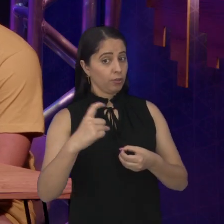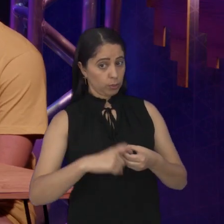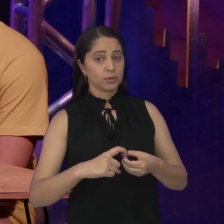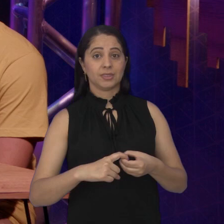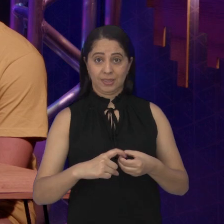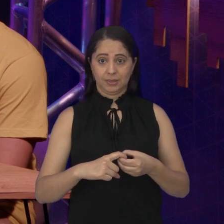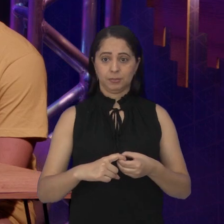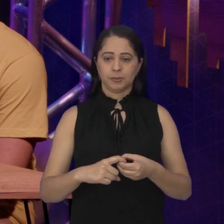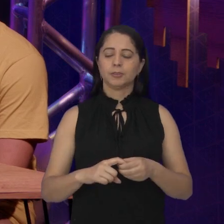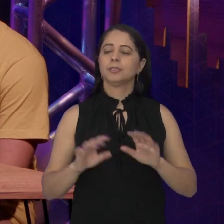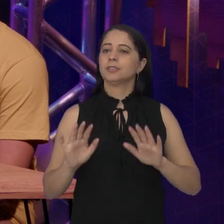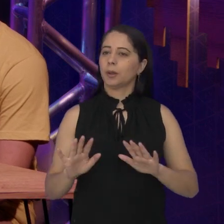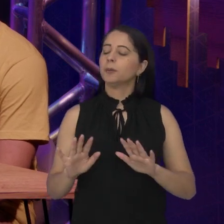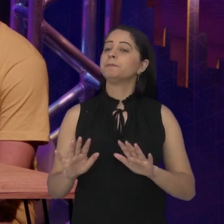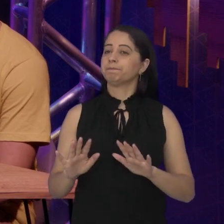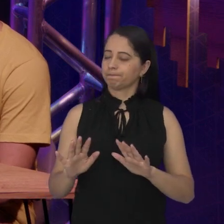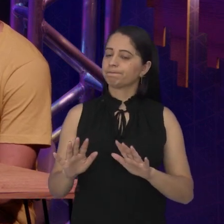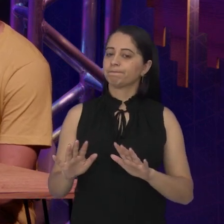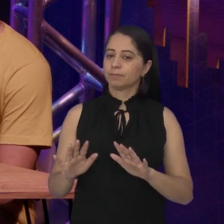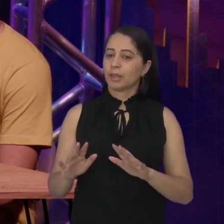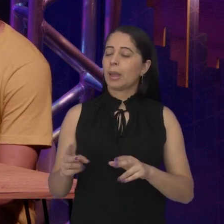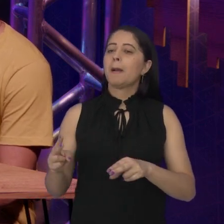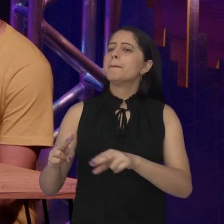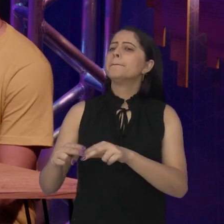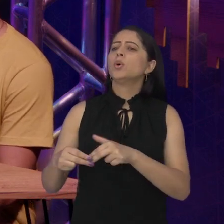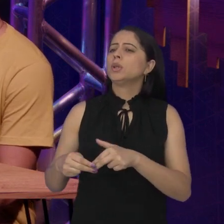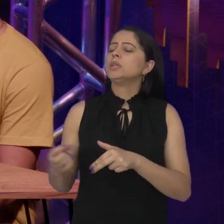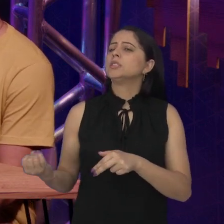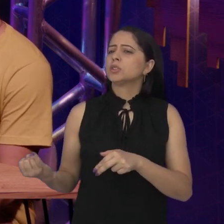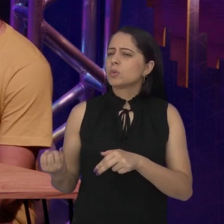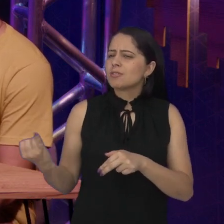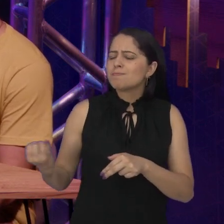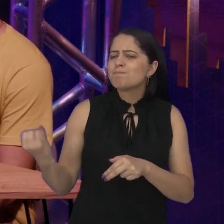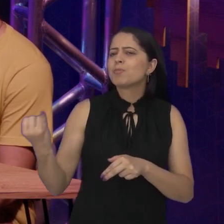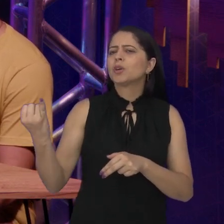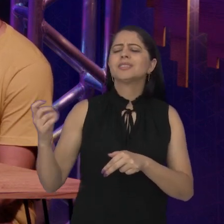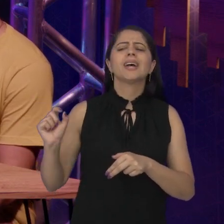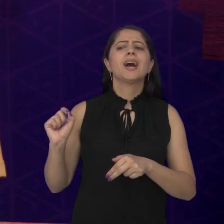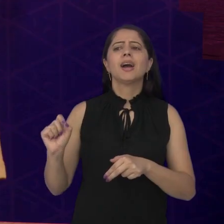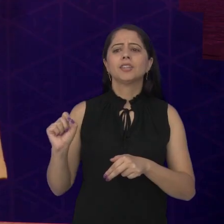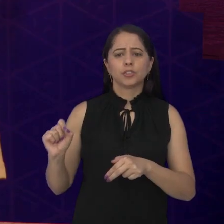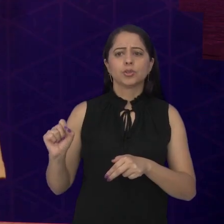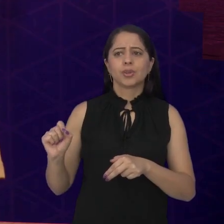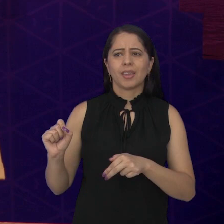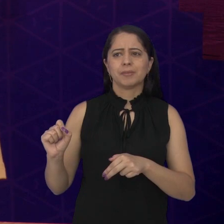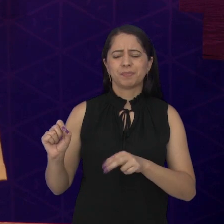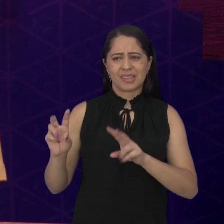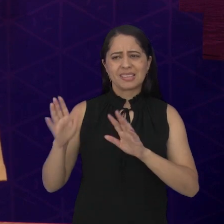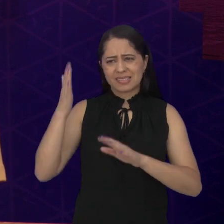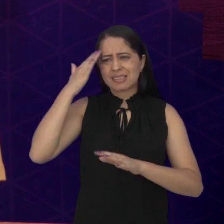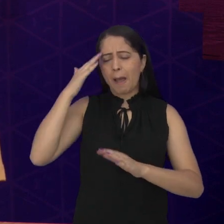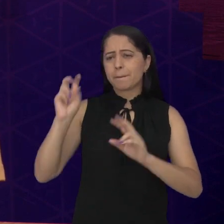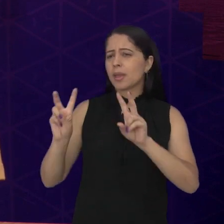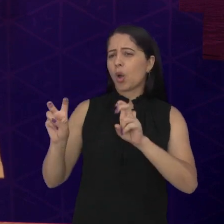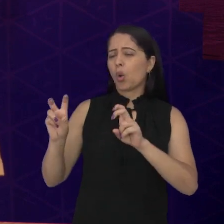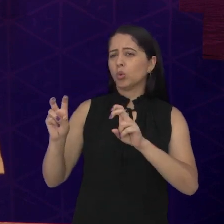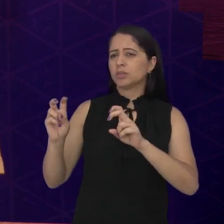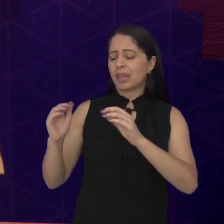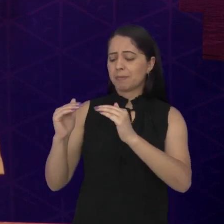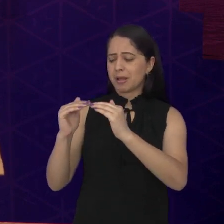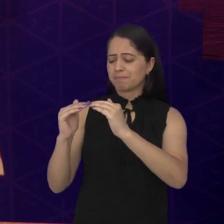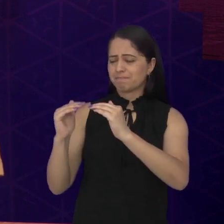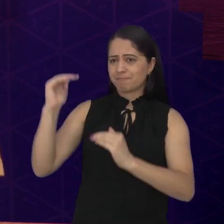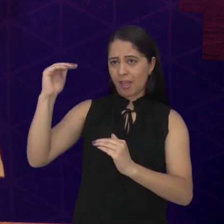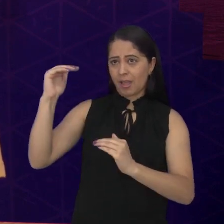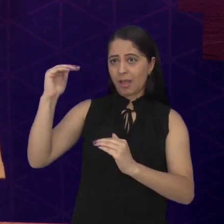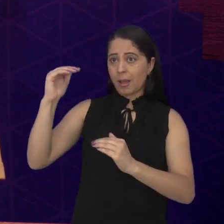Estamos de volta e, Vicky, por isso é tão importante, né, quando a gente fala de desigualdade social,